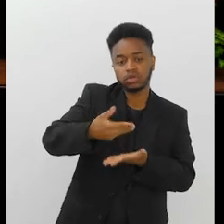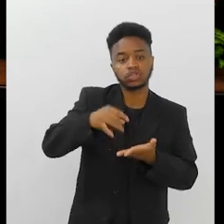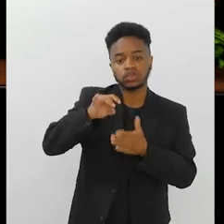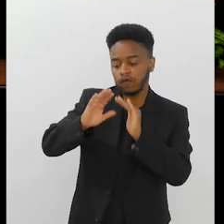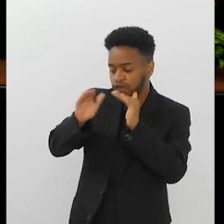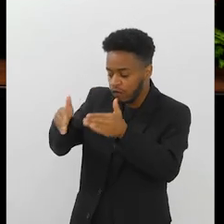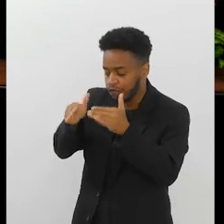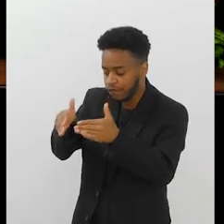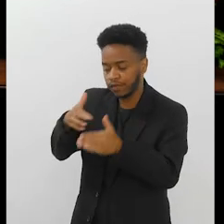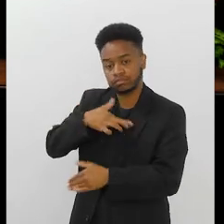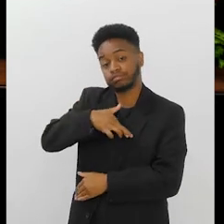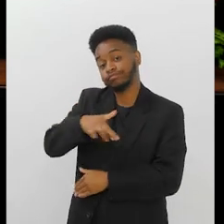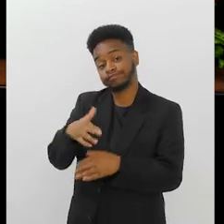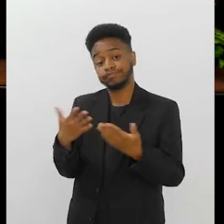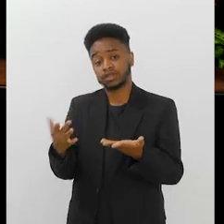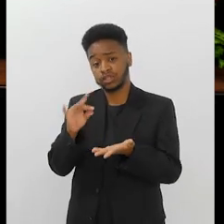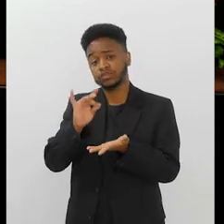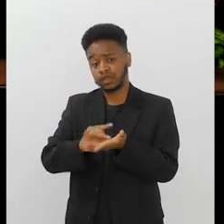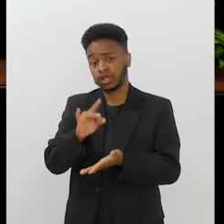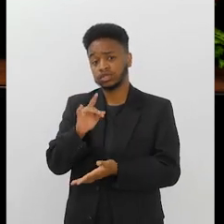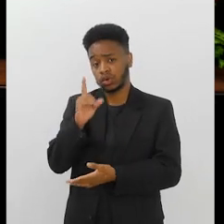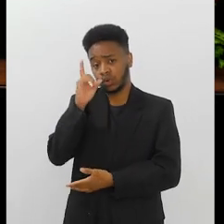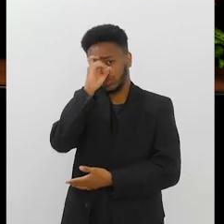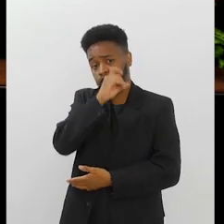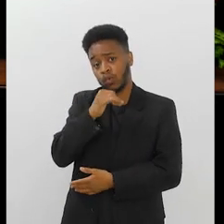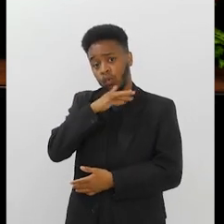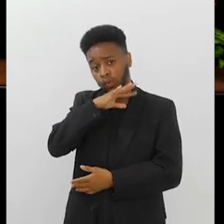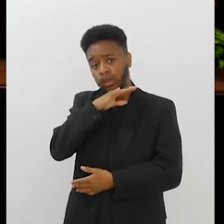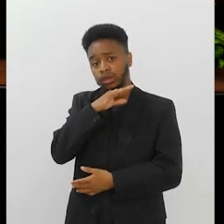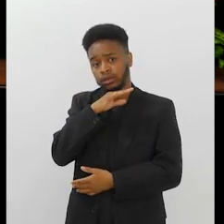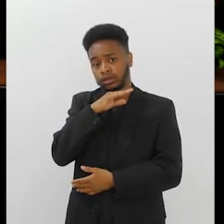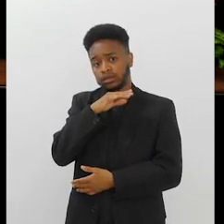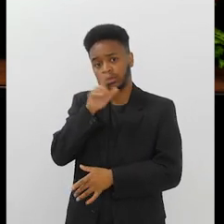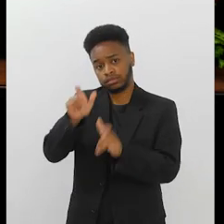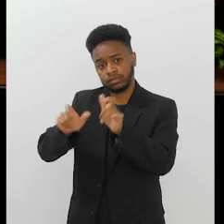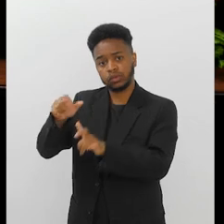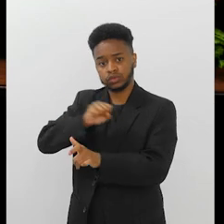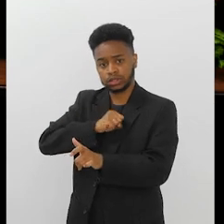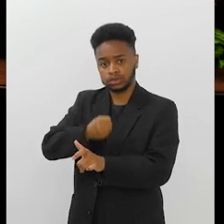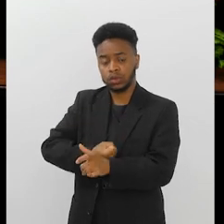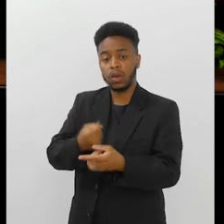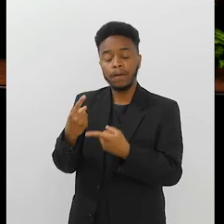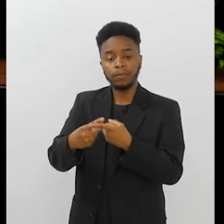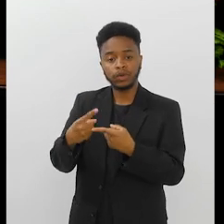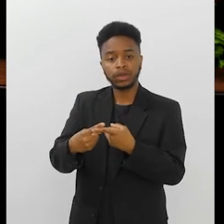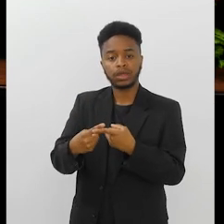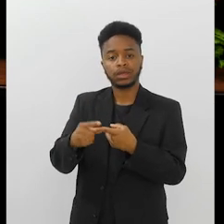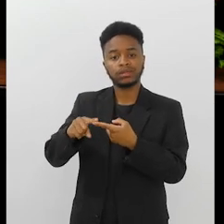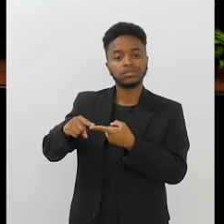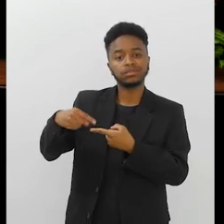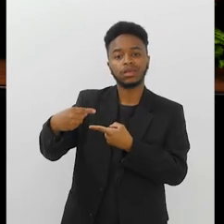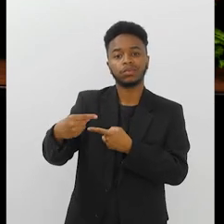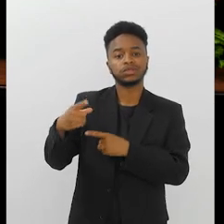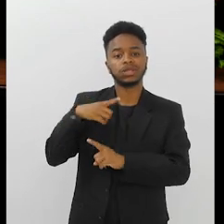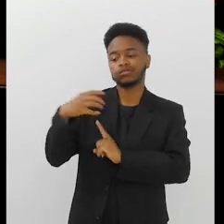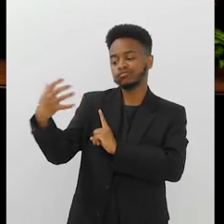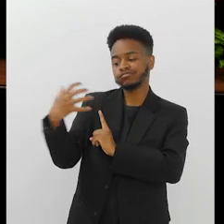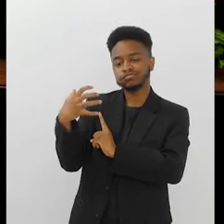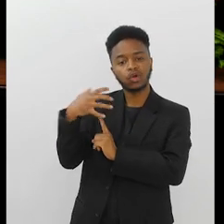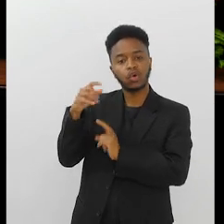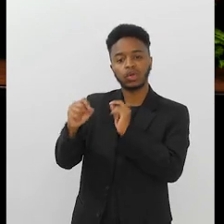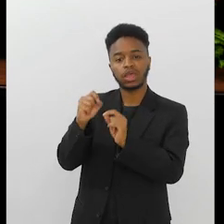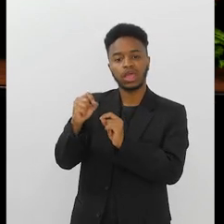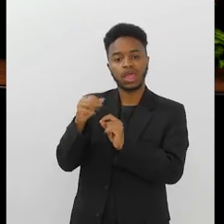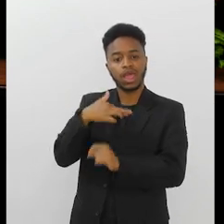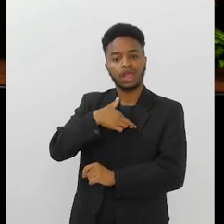ser com a sua família religiosa ou seja isso é muito cruel isso é muito cruel pros nossos sacerdotes porque a gente acaba sendo